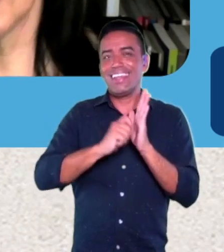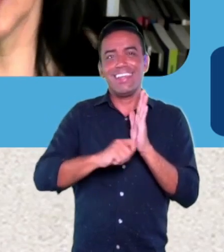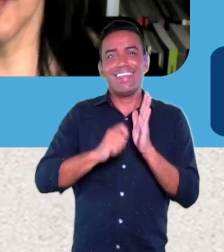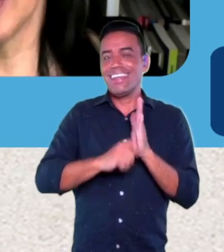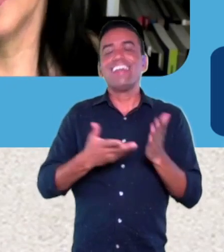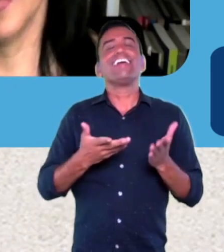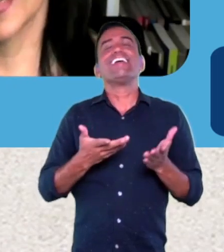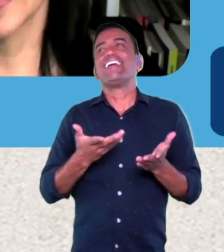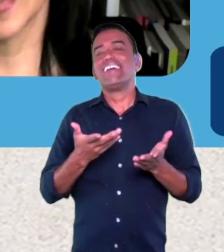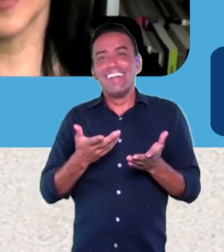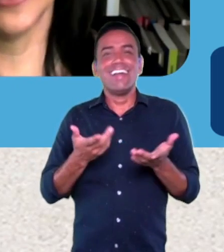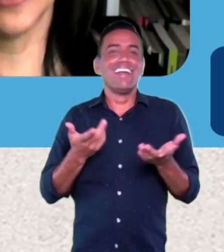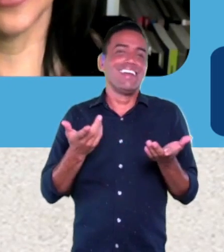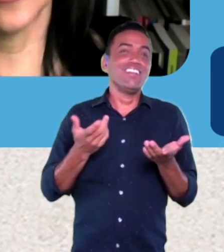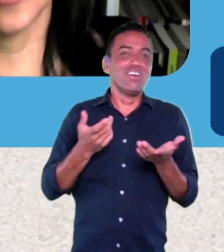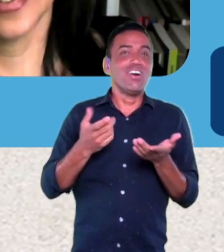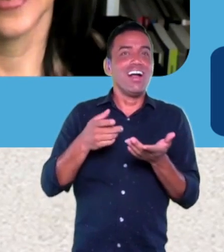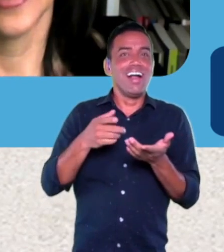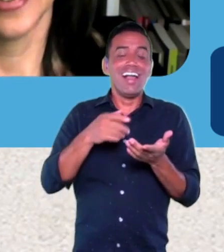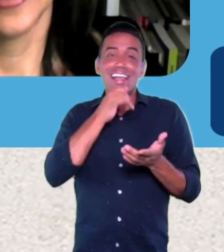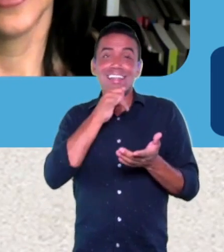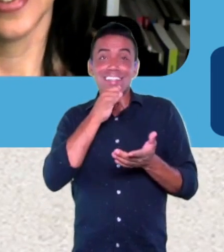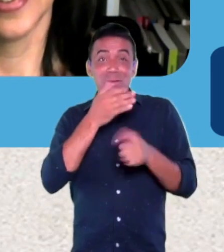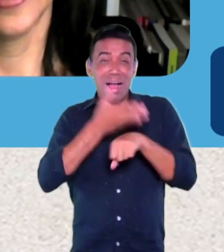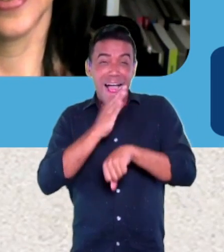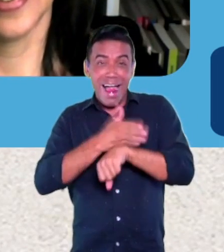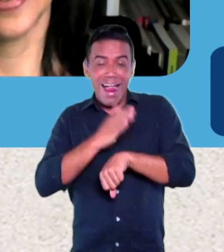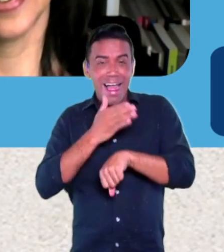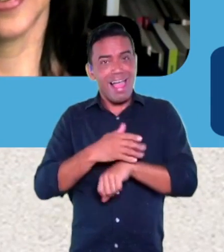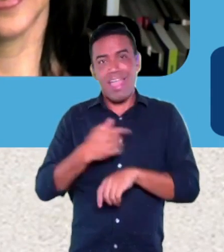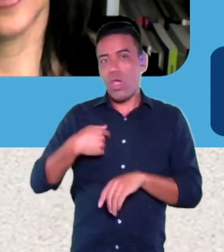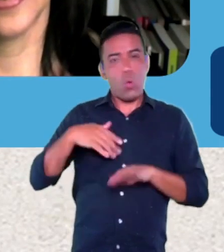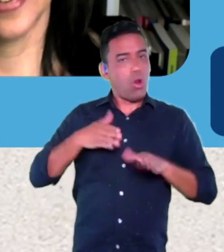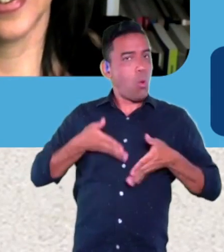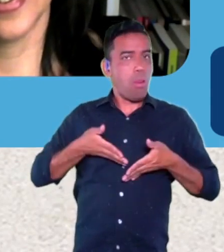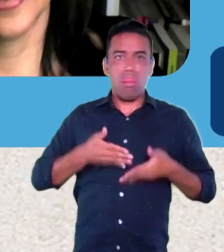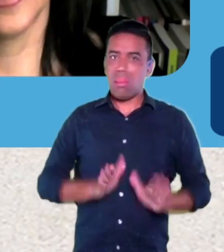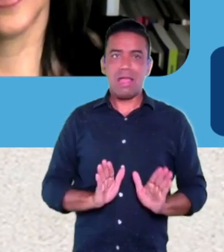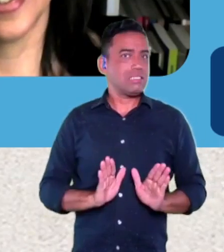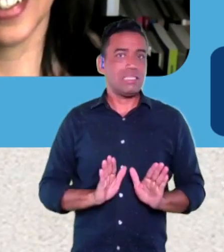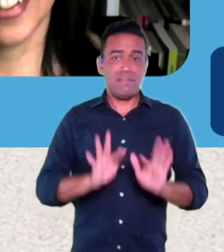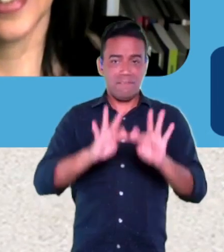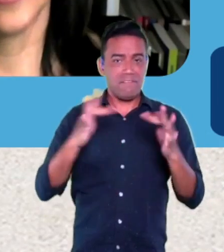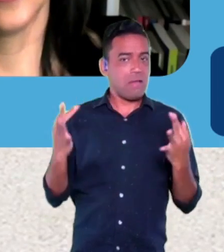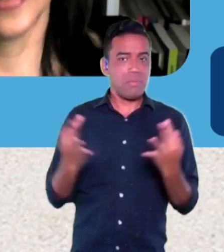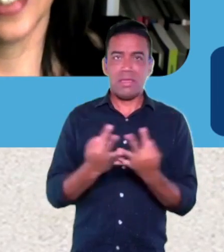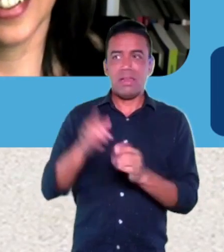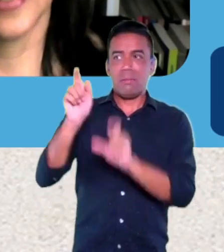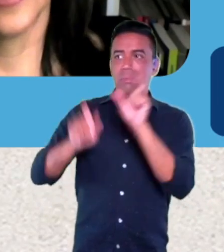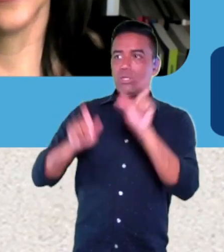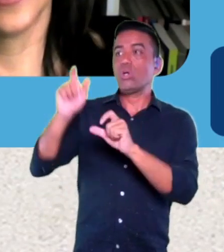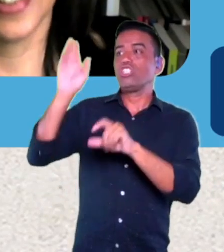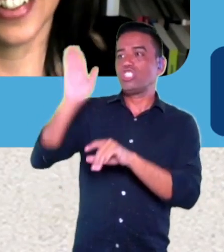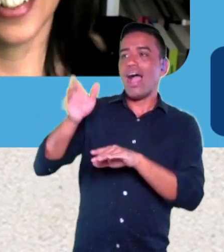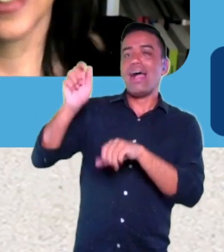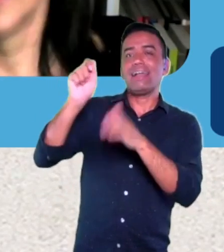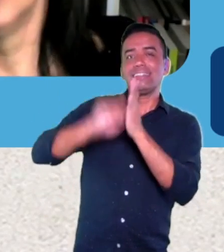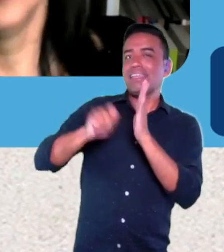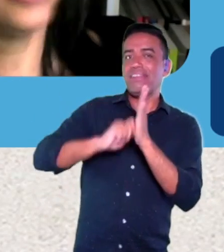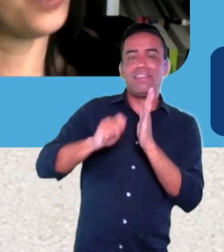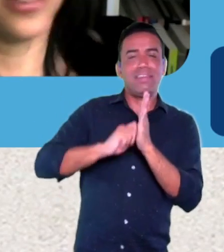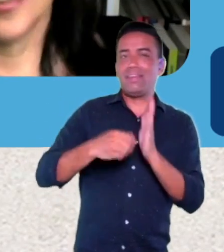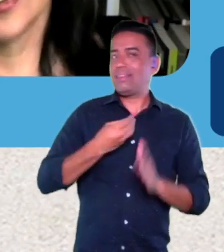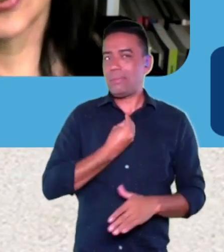poeta. coach da poeta, É, a exatamente. coach da poeta já vem e fala, eu não nasci em família de escritor, não, minha vida não